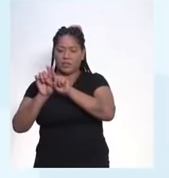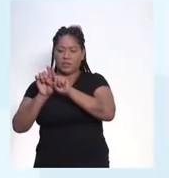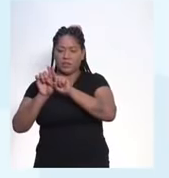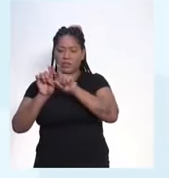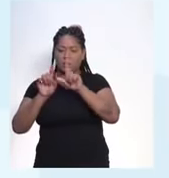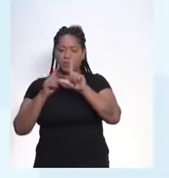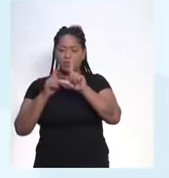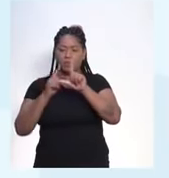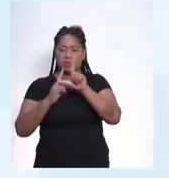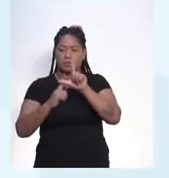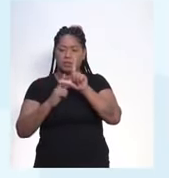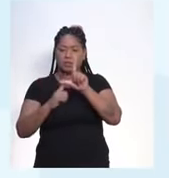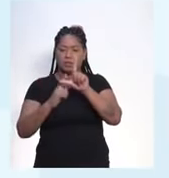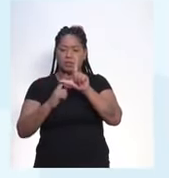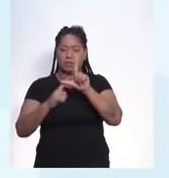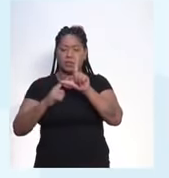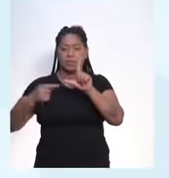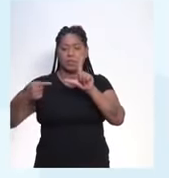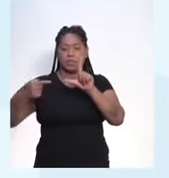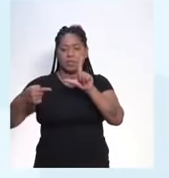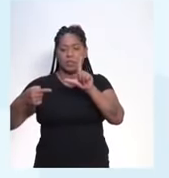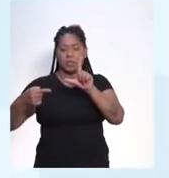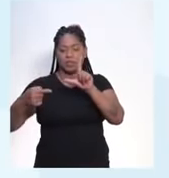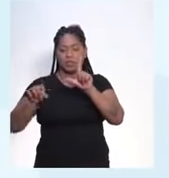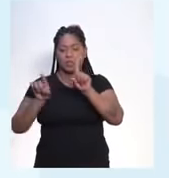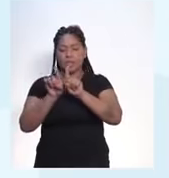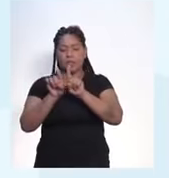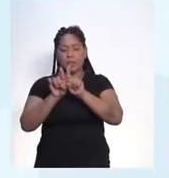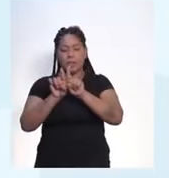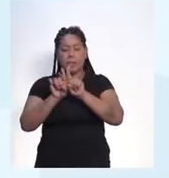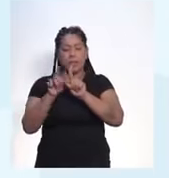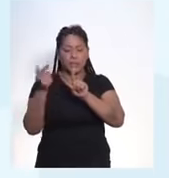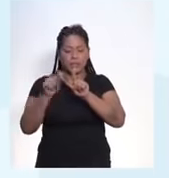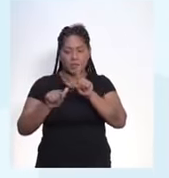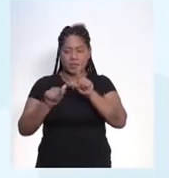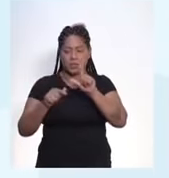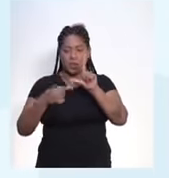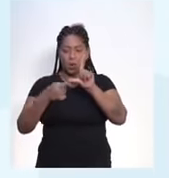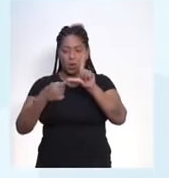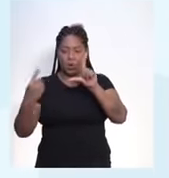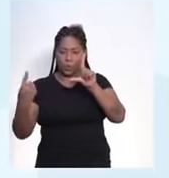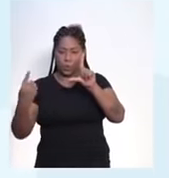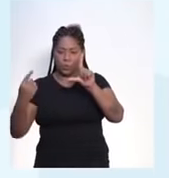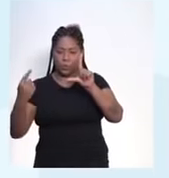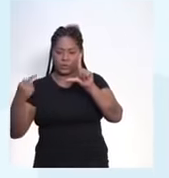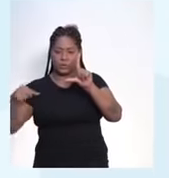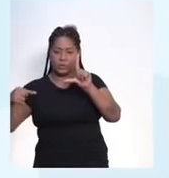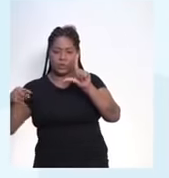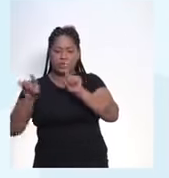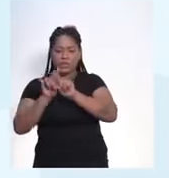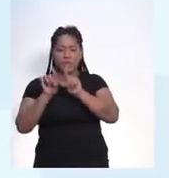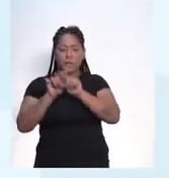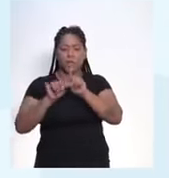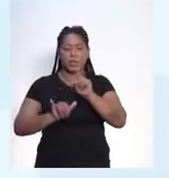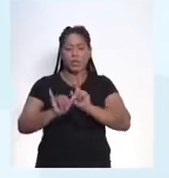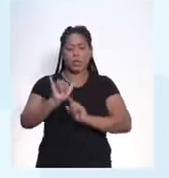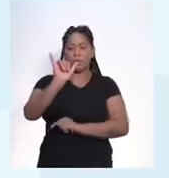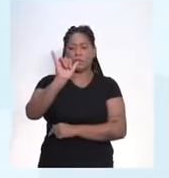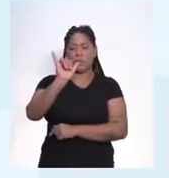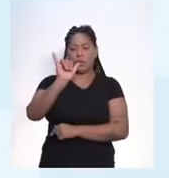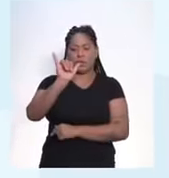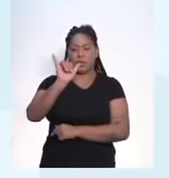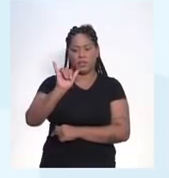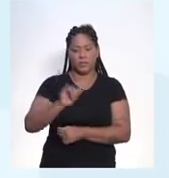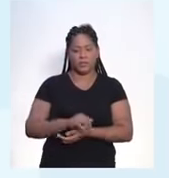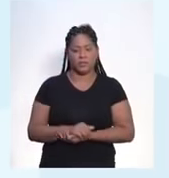um negativo do x e um positivo Nossa certo é um positivo do x e um negativo do Y aqui né então eu